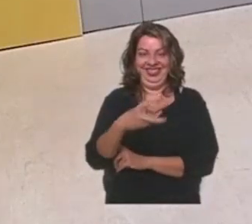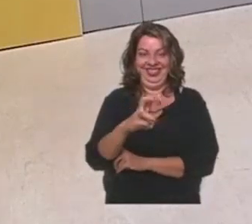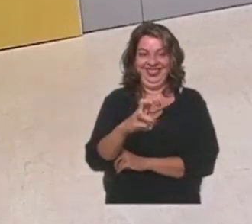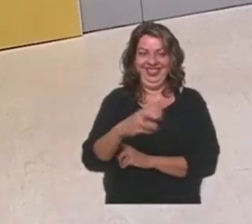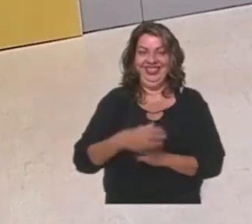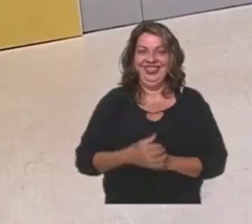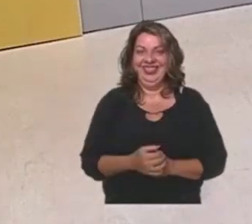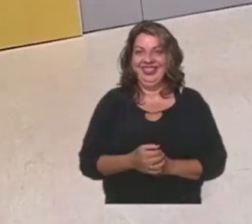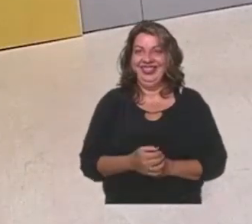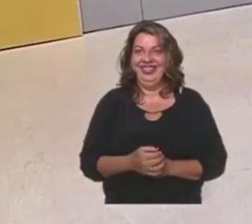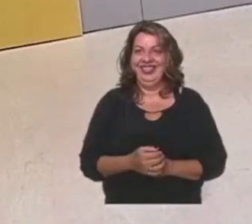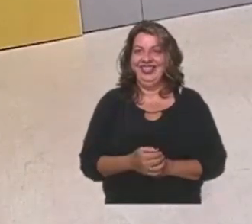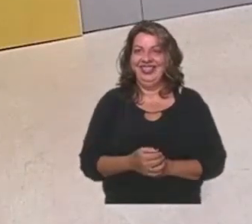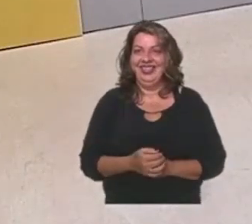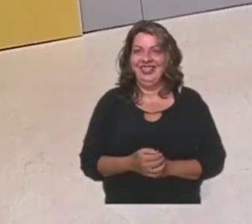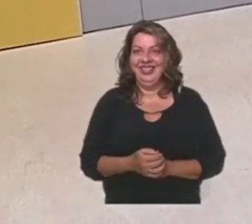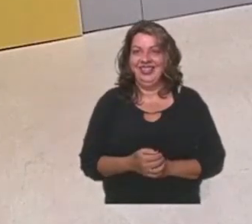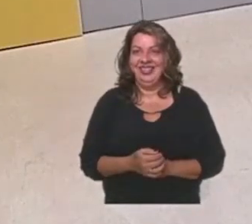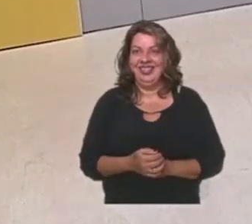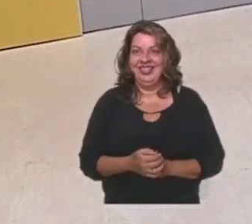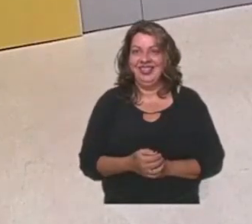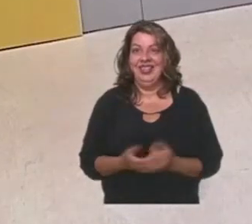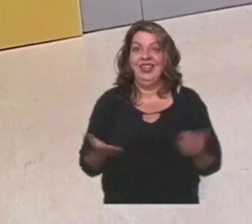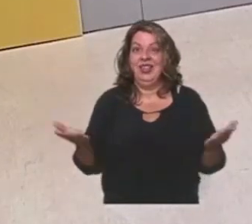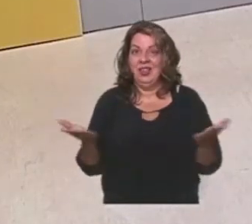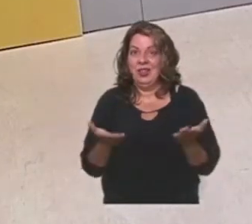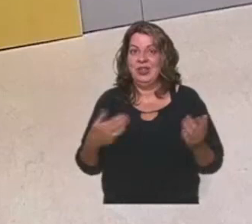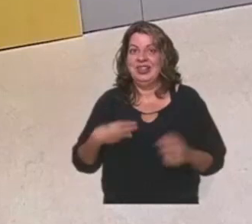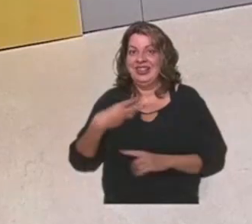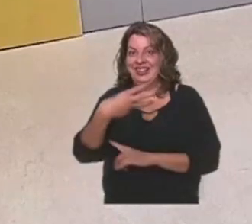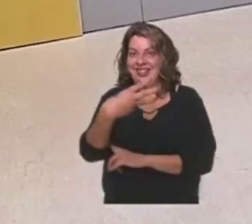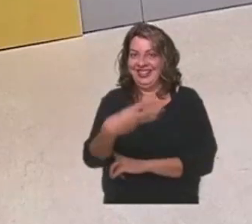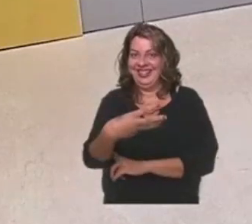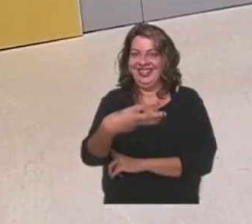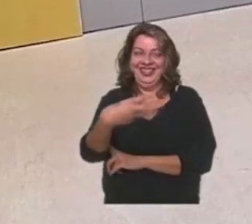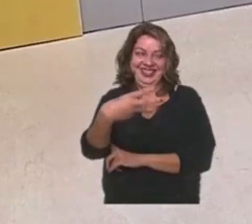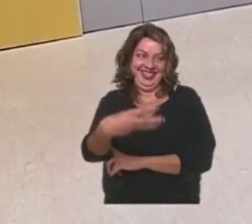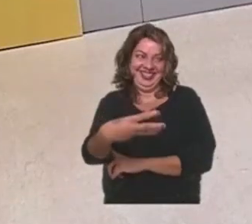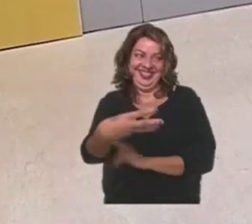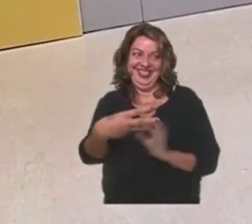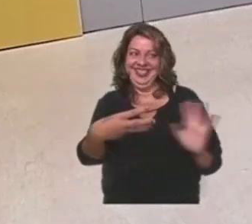35. Marque aí o 35 e o número 3.